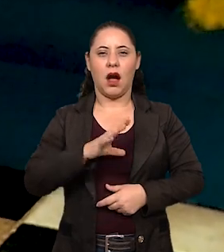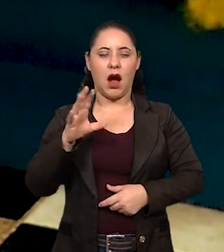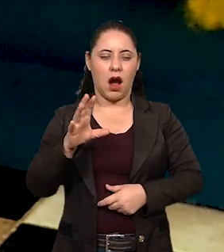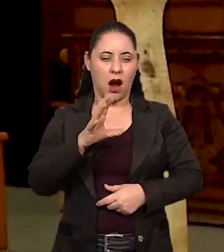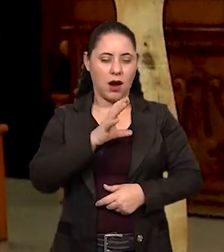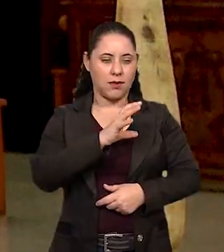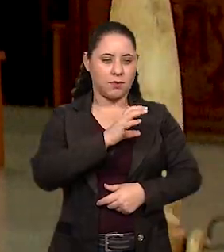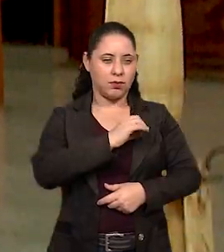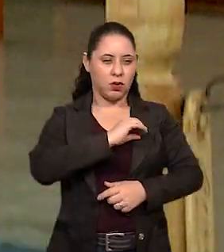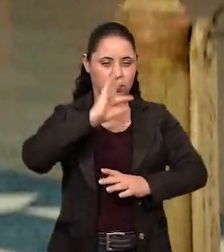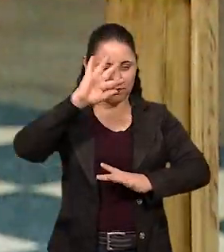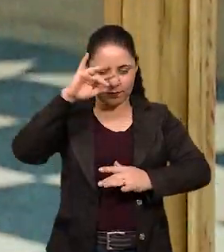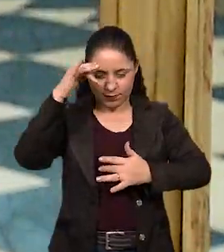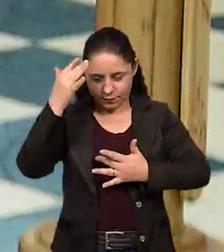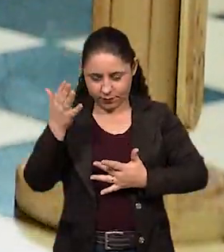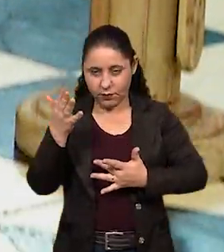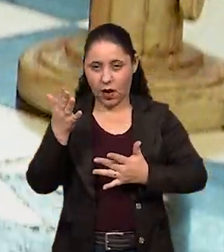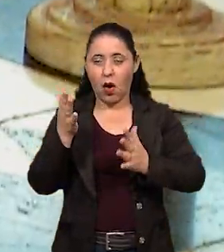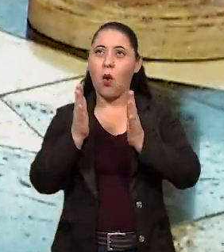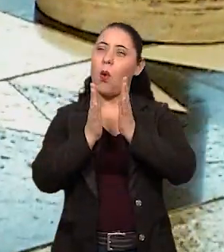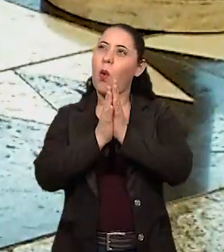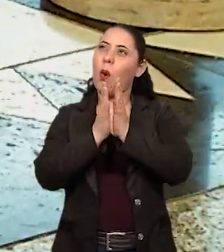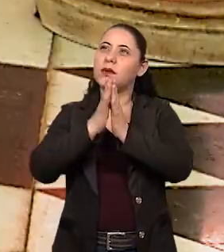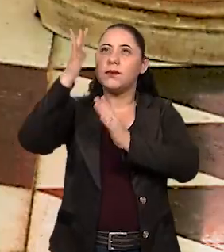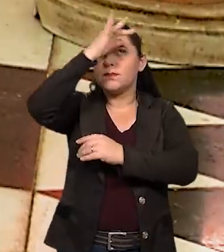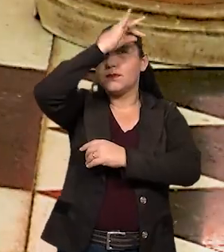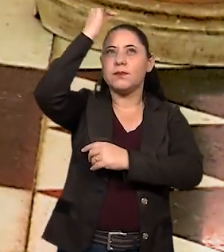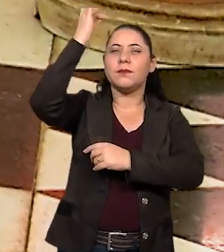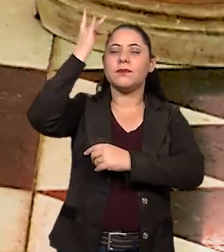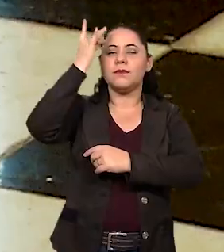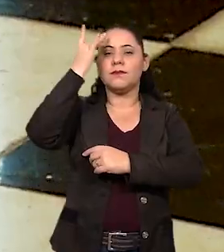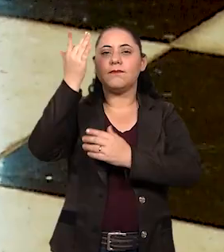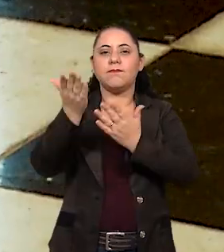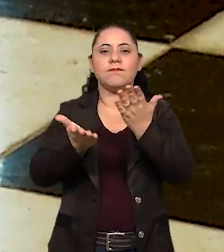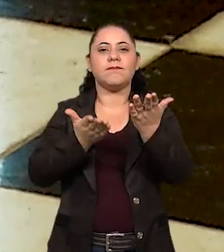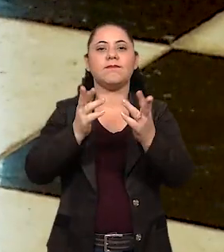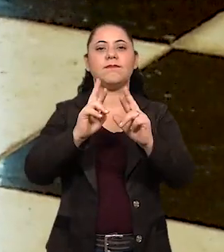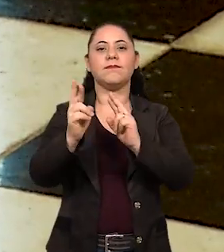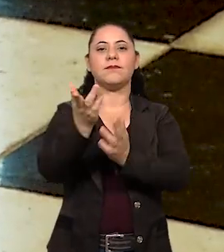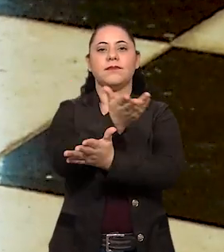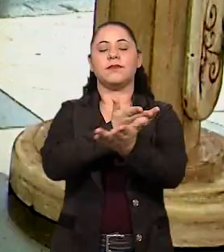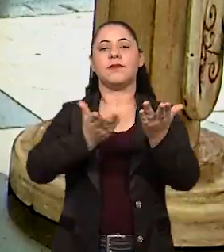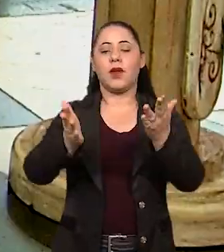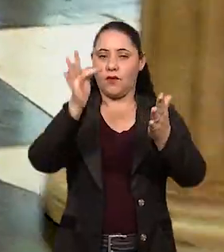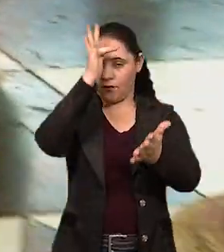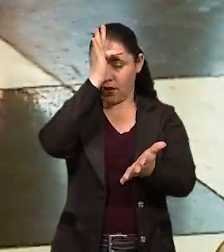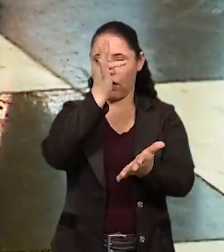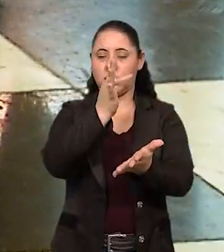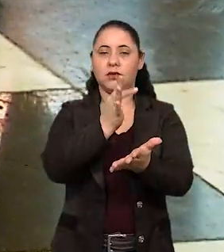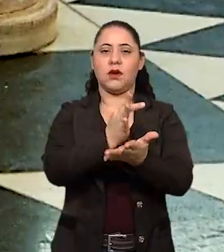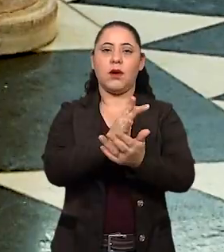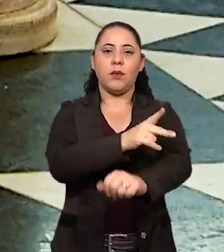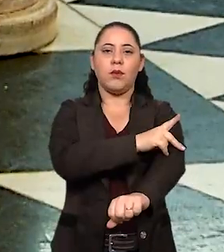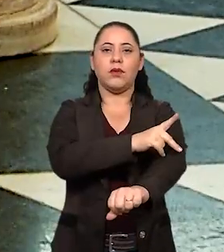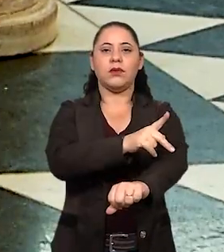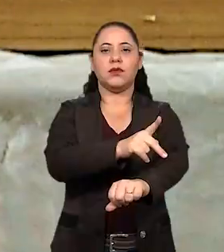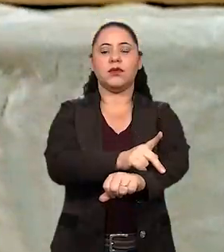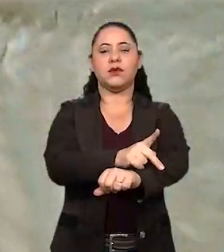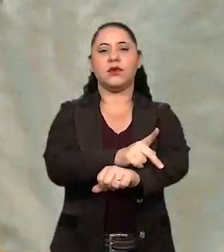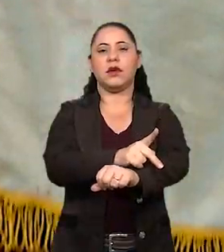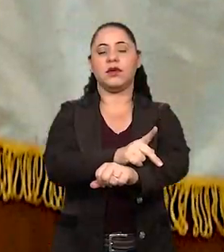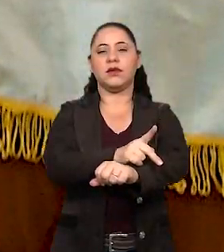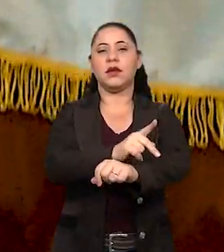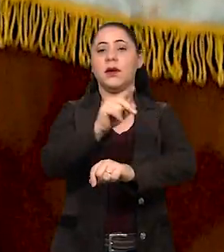Amor filial, reverência pelas coisas sagradas, cortesia, companheirismo, fidelidade, pureza